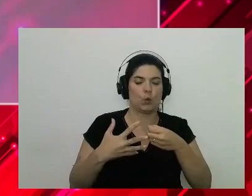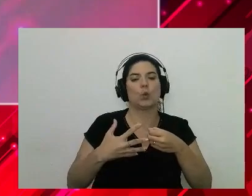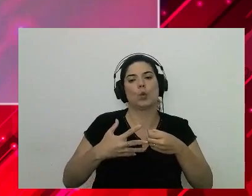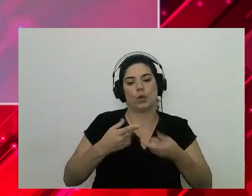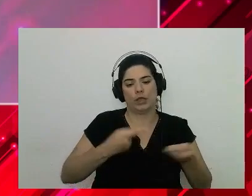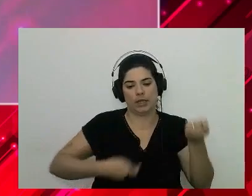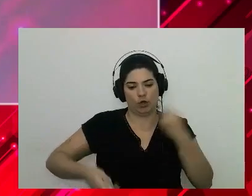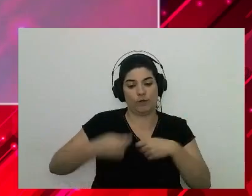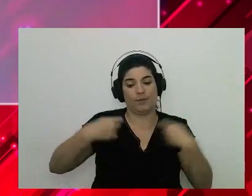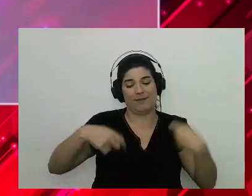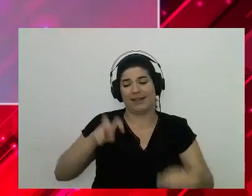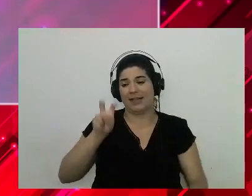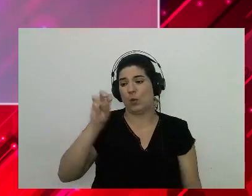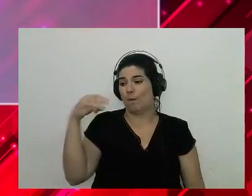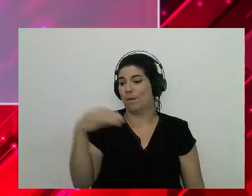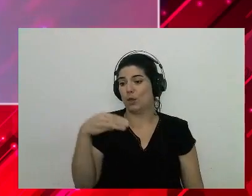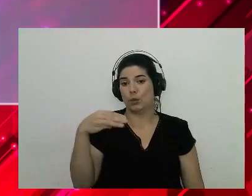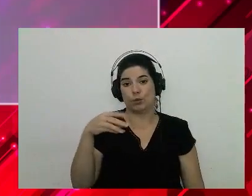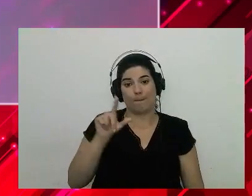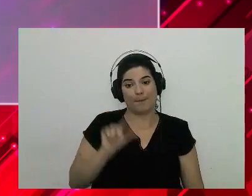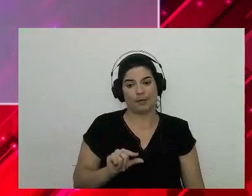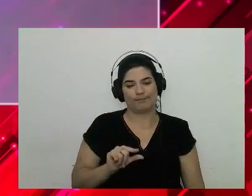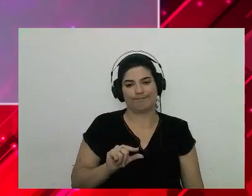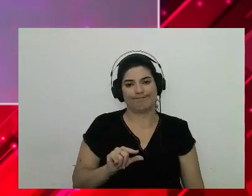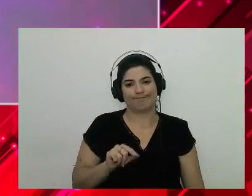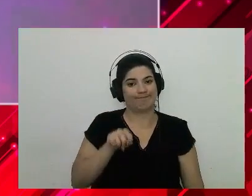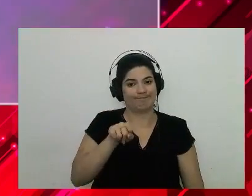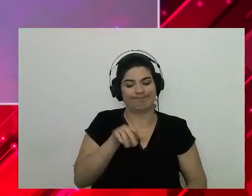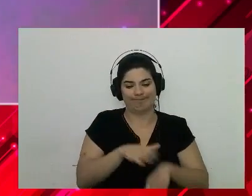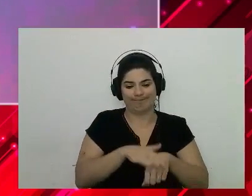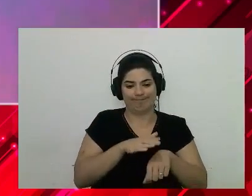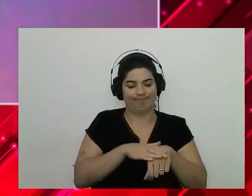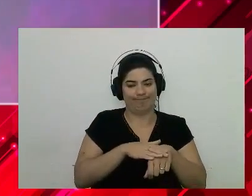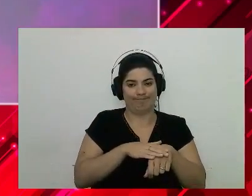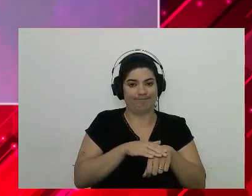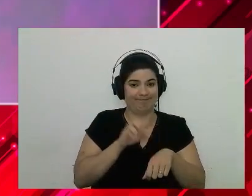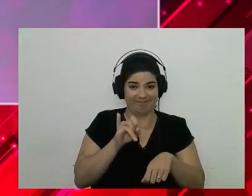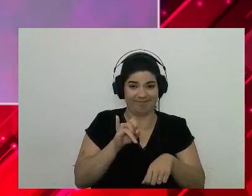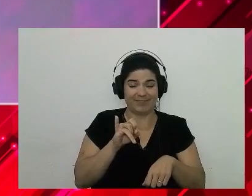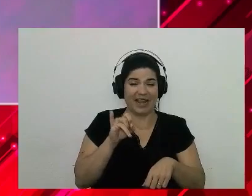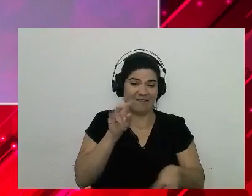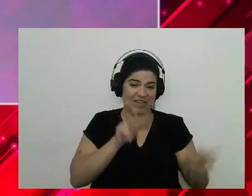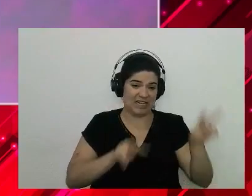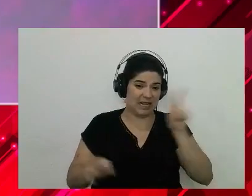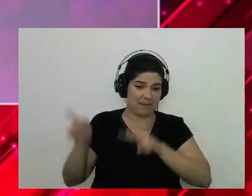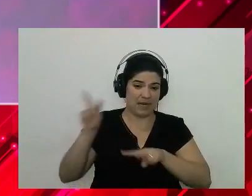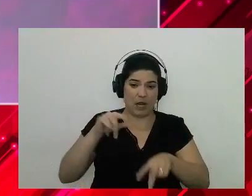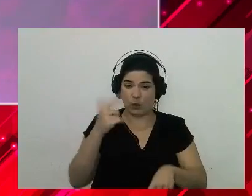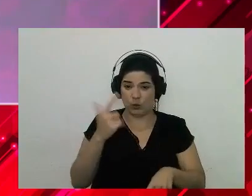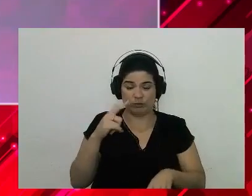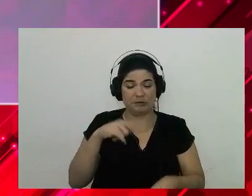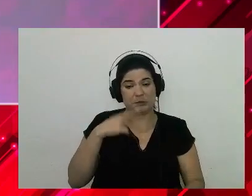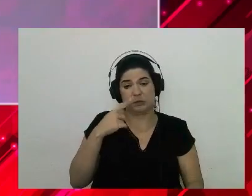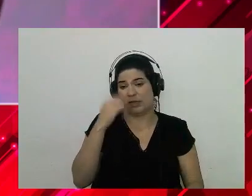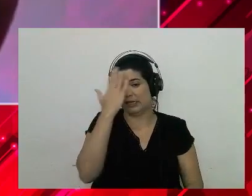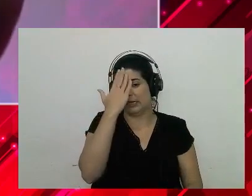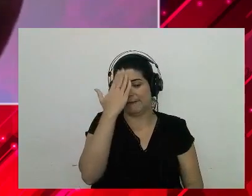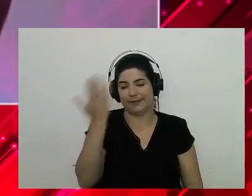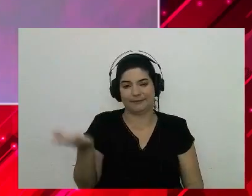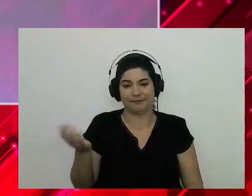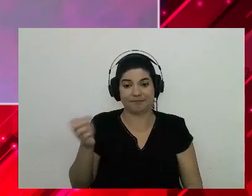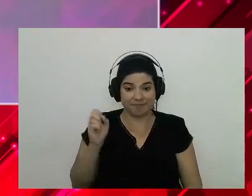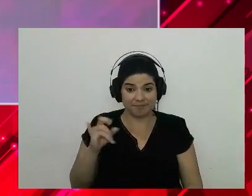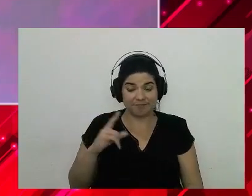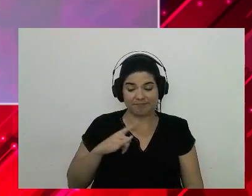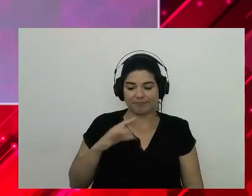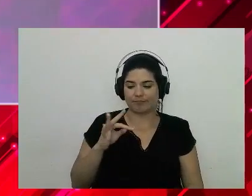5 minutos. Você não tem como fazer isso se você não tiver visibilidade do que está acontecendo atrás da fila. Então, se você tem um trace daquilo, você consegue